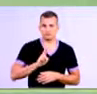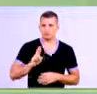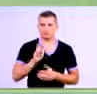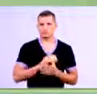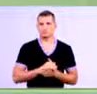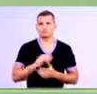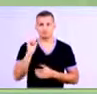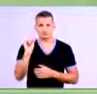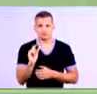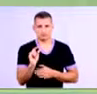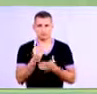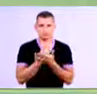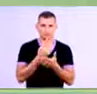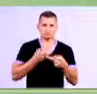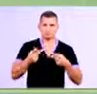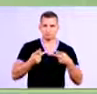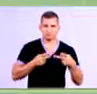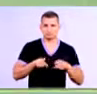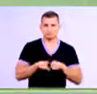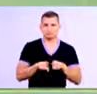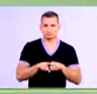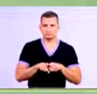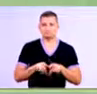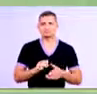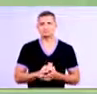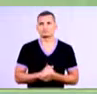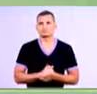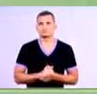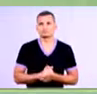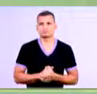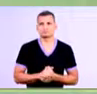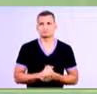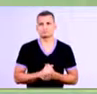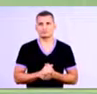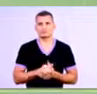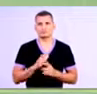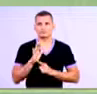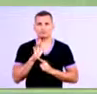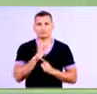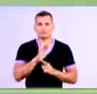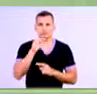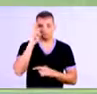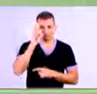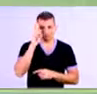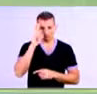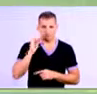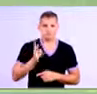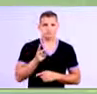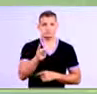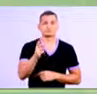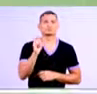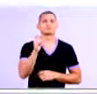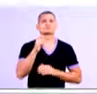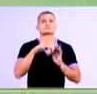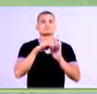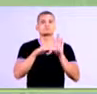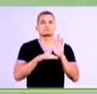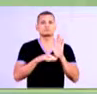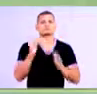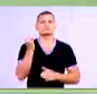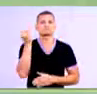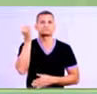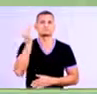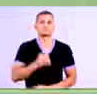reduz erros em projetos e ajuda a relembrar sempre os requisitos que são importantes.